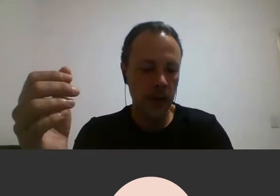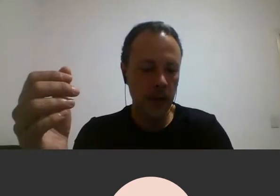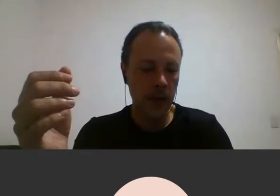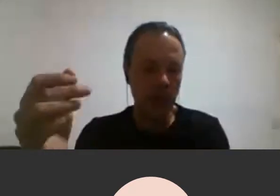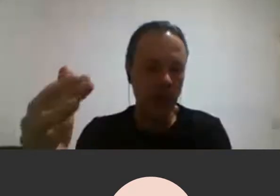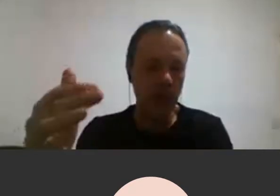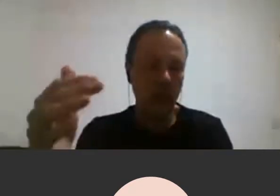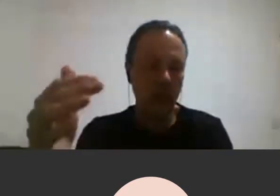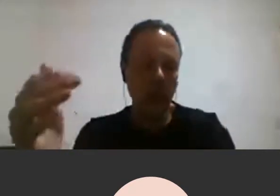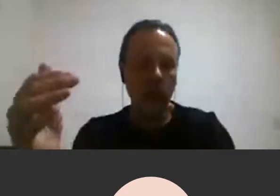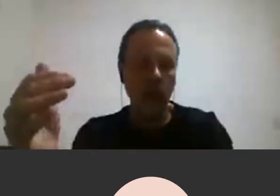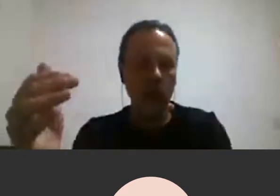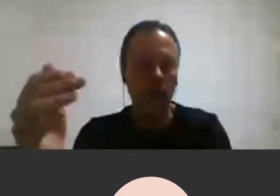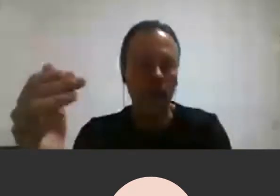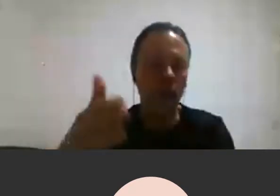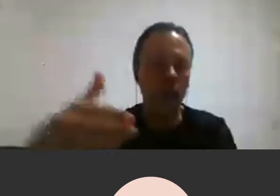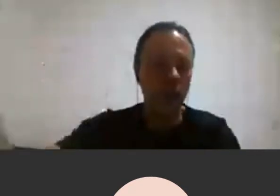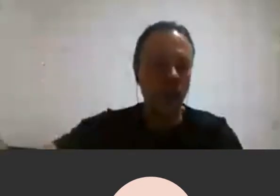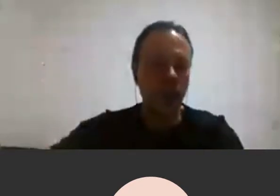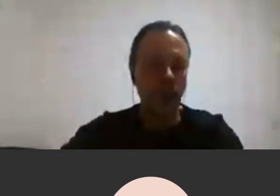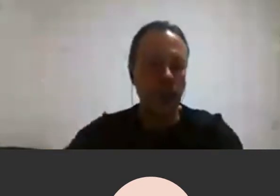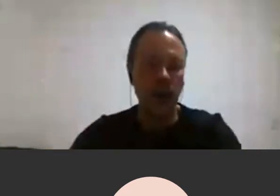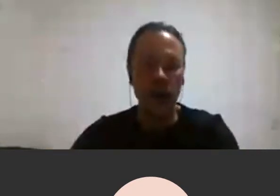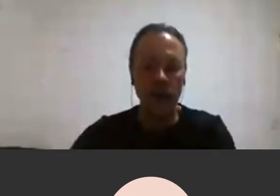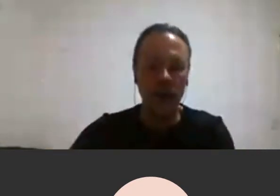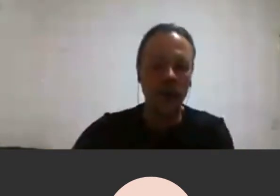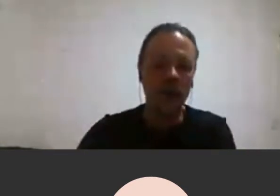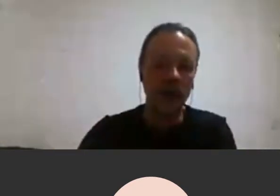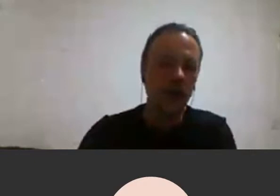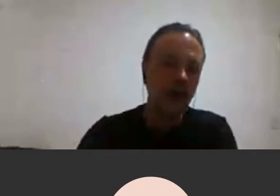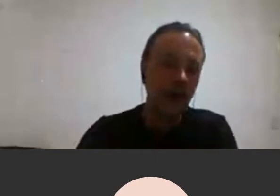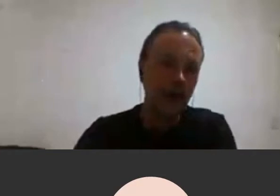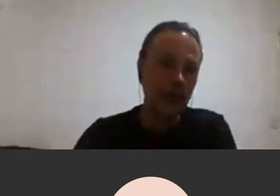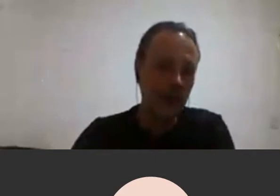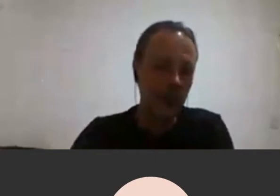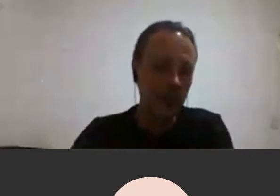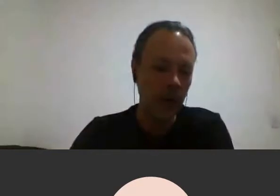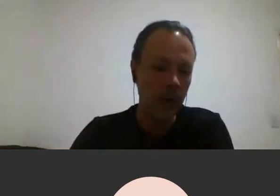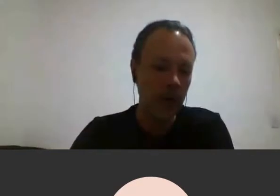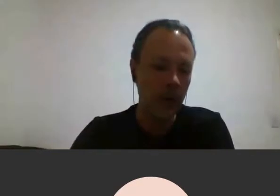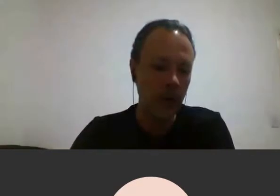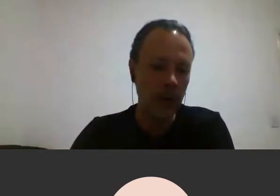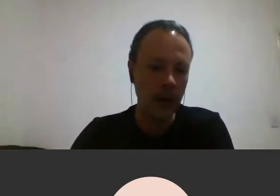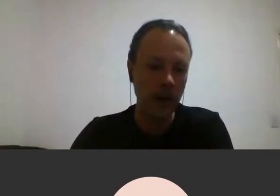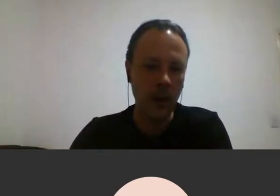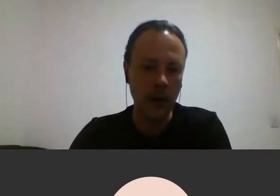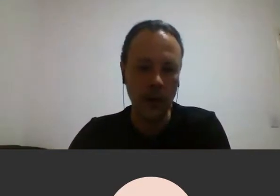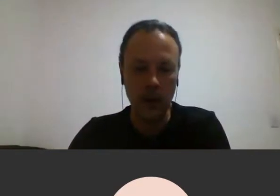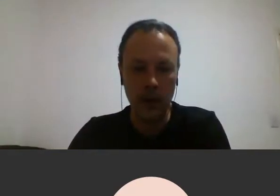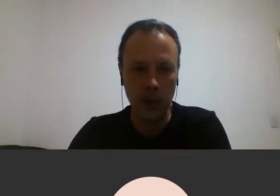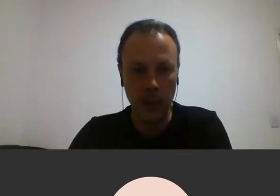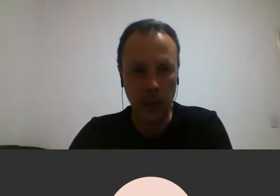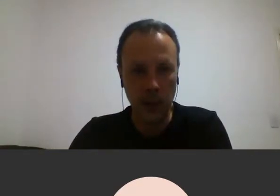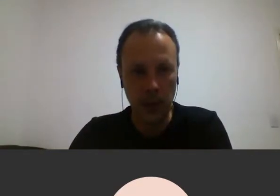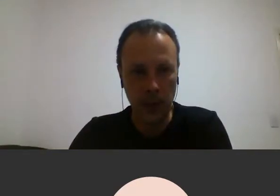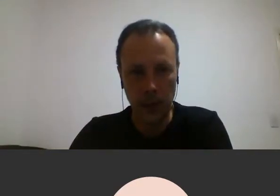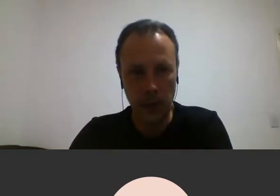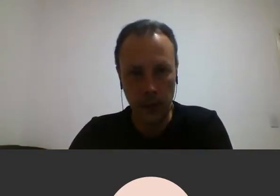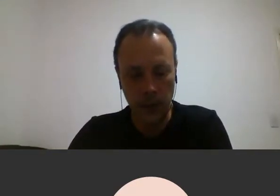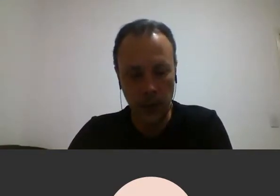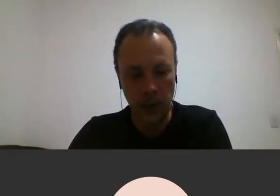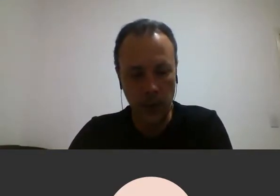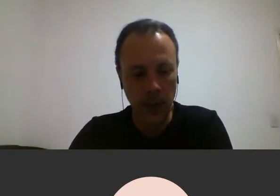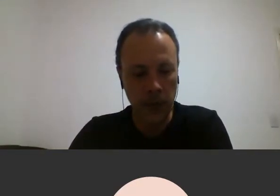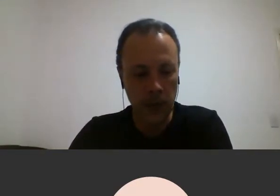mas esperando que todos finalizem. Quem não finalizar, aí eu conseguir fazer todas as atividades